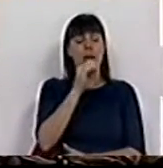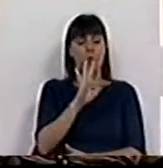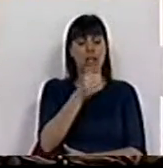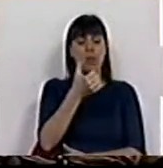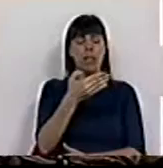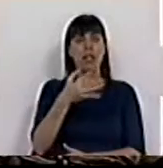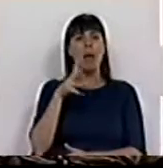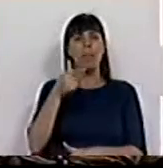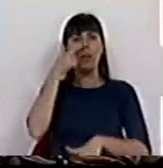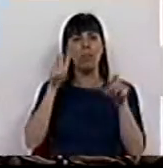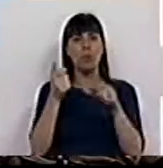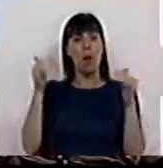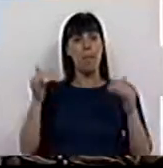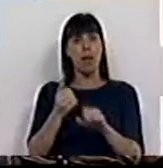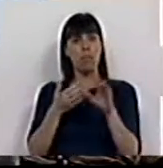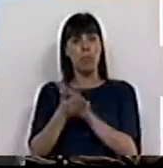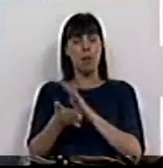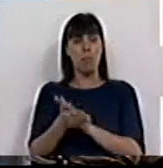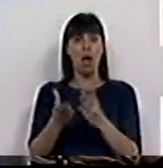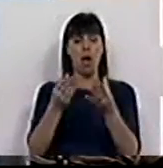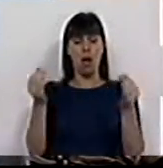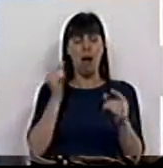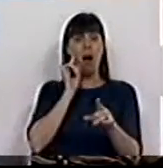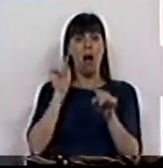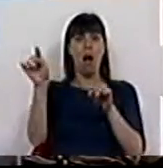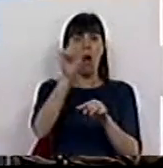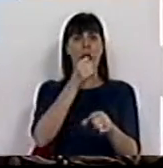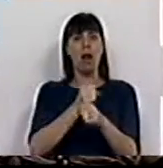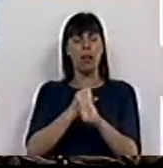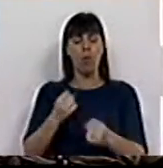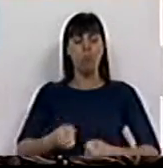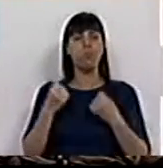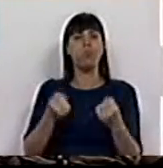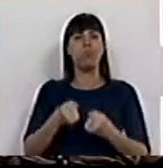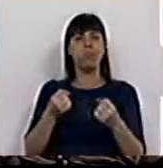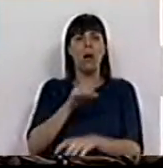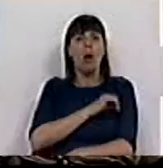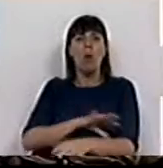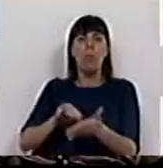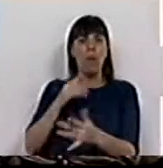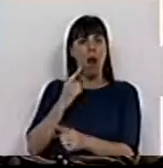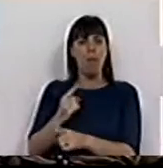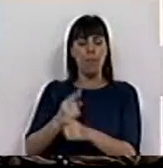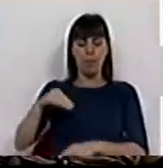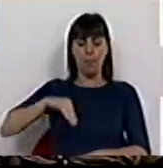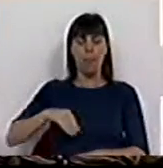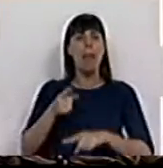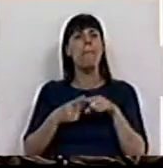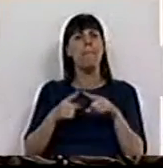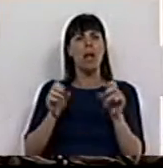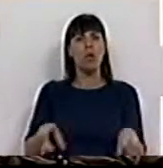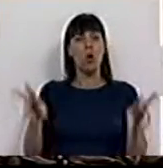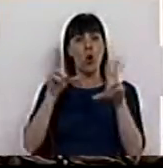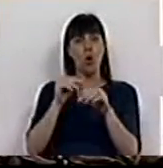457 mil trabalhadores empregados e muitos dos que trabalham não conseguem fugir da pobreza. O salário médio das